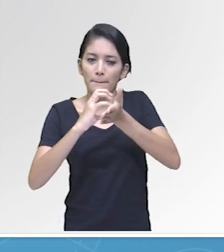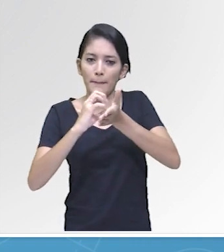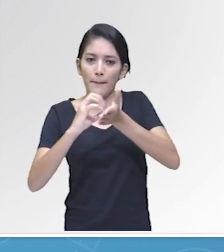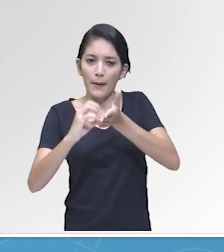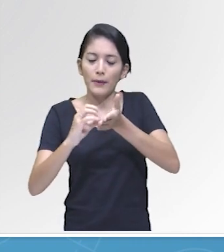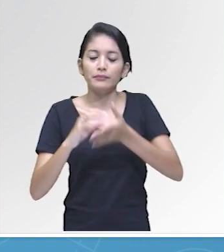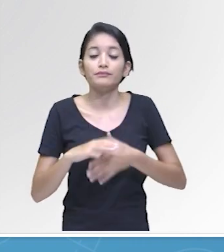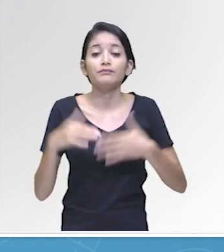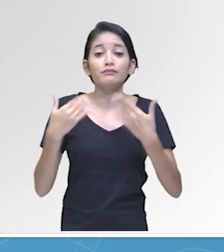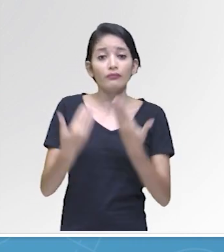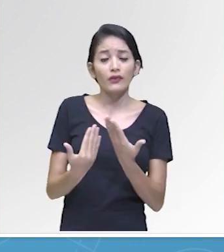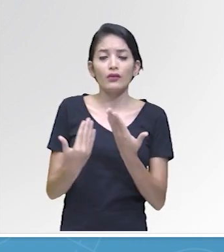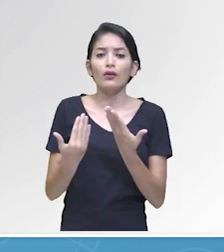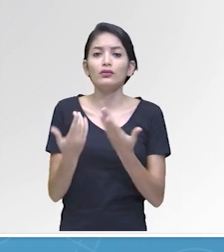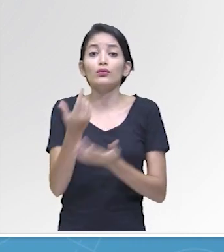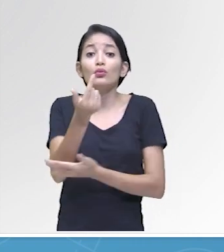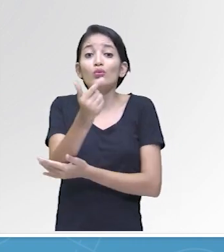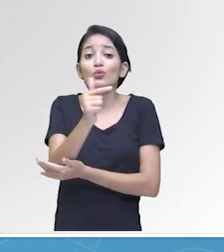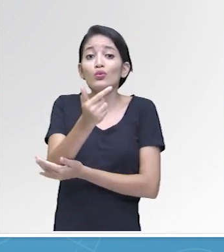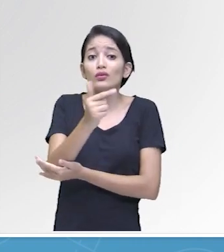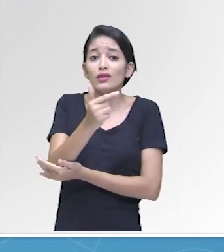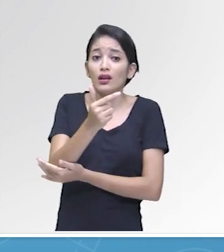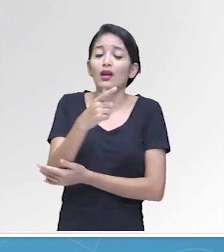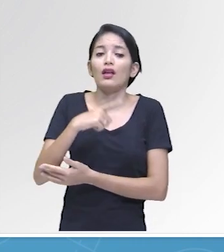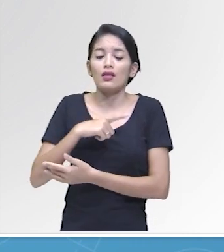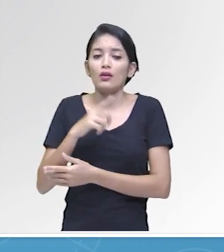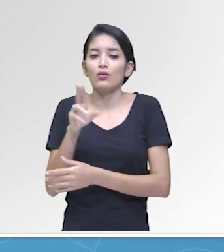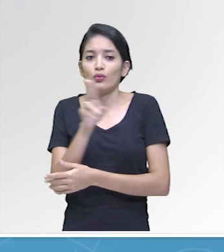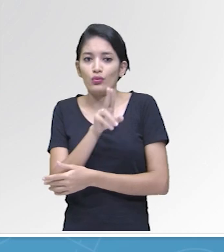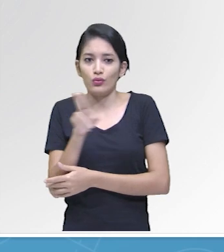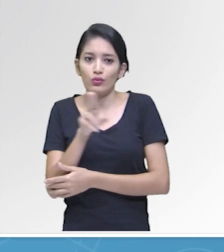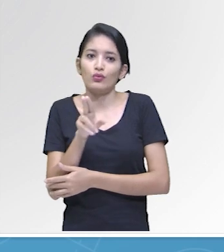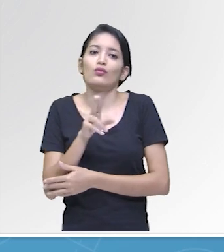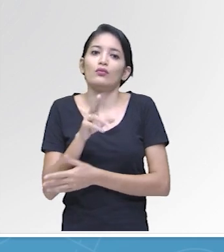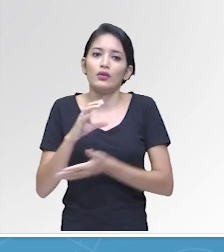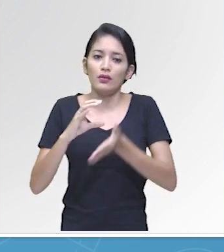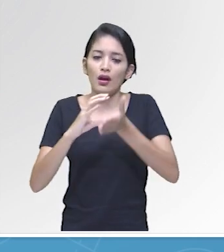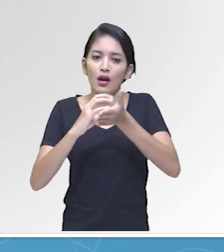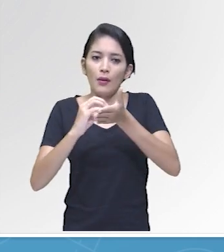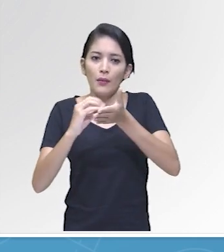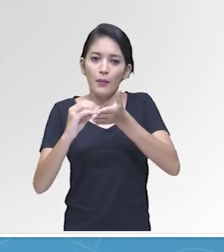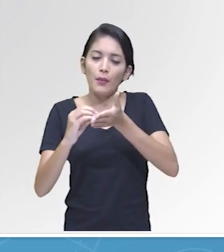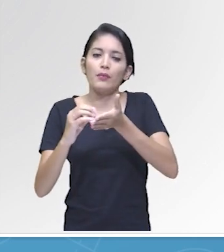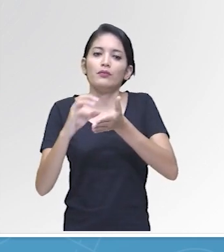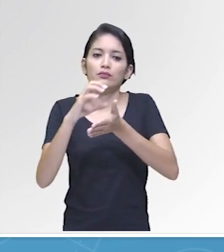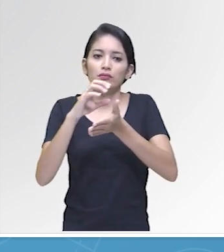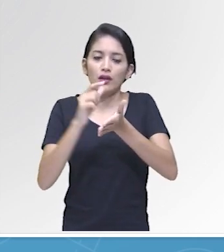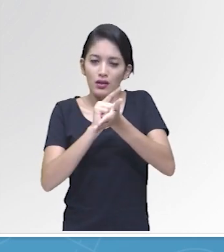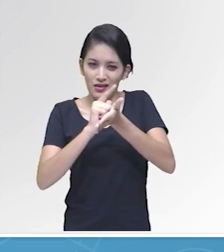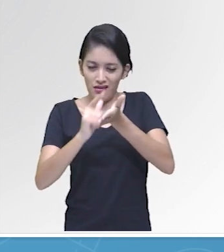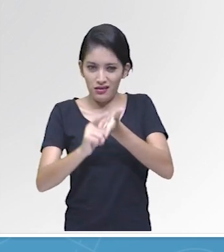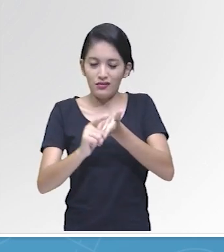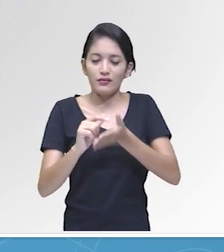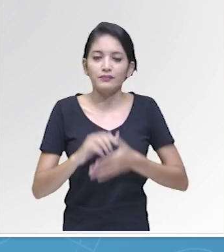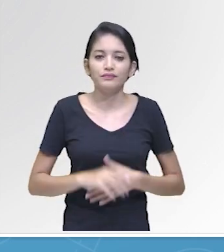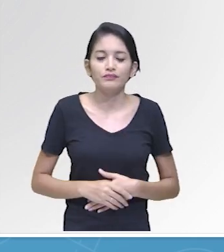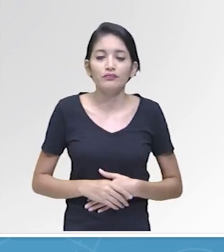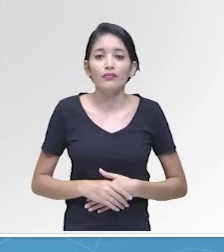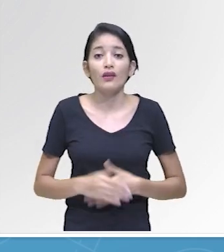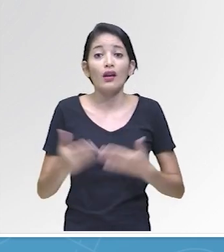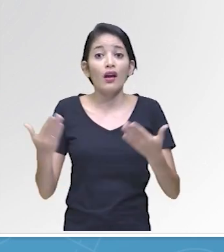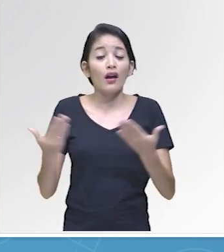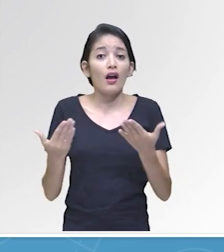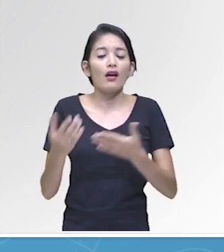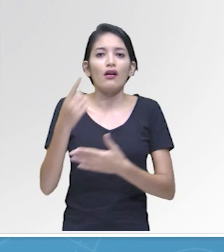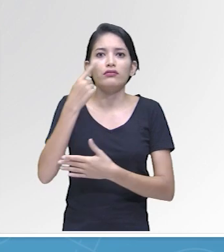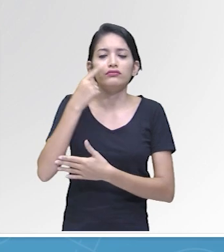Quando ele não tem, ele recebe o nome de retículo endoplasmático liso. E agora vamos ter uma visão